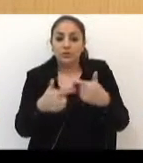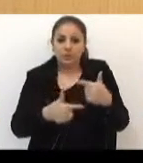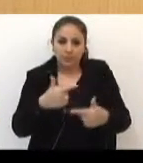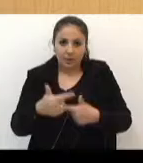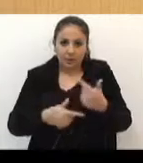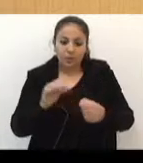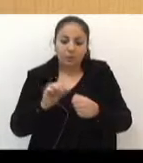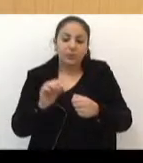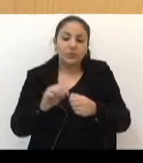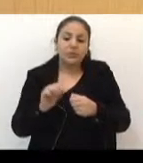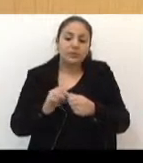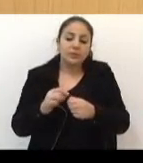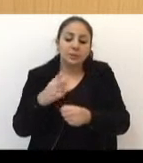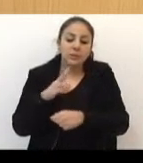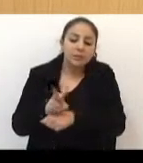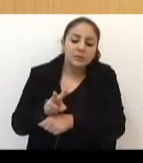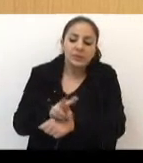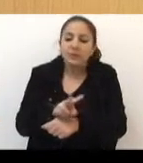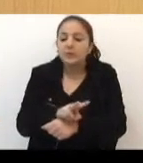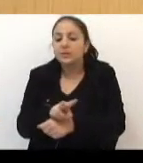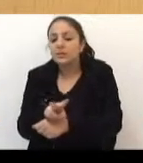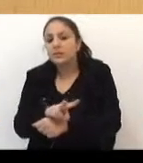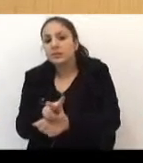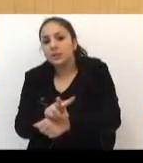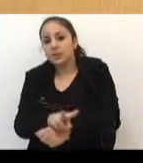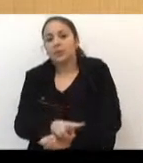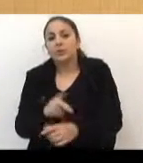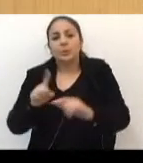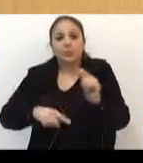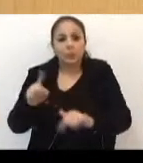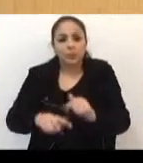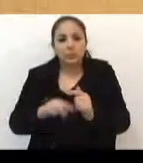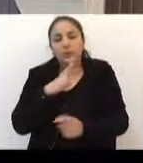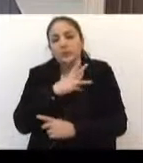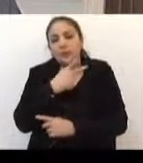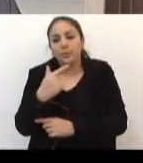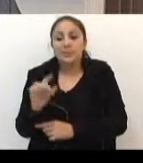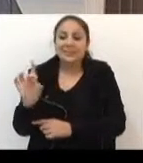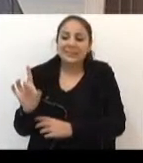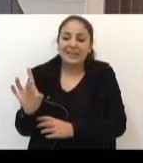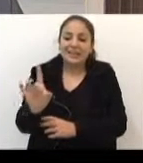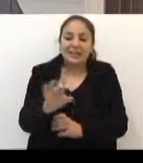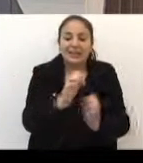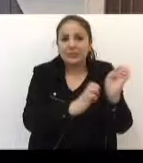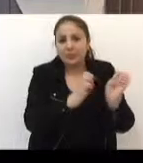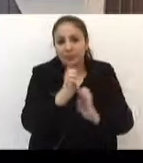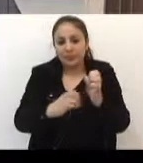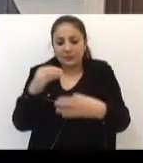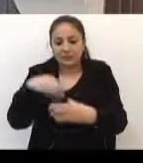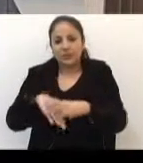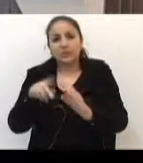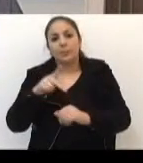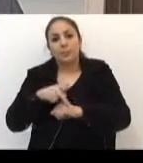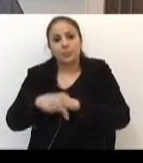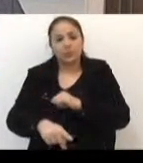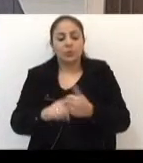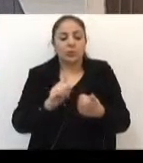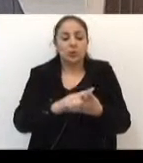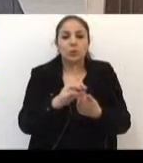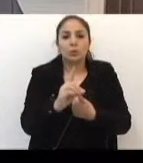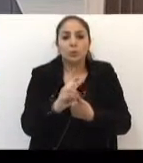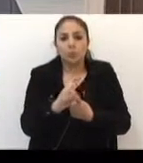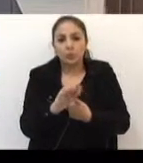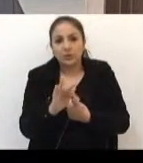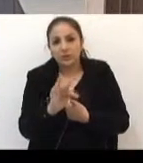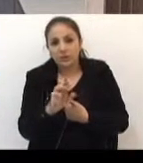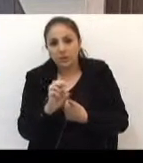de produtos de origem animal em 3 empresas de Passo Fundo. É a Dux Frango-Sul, a